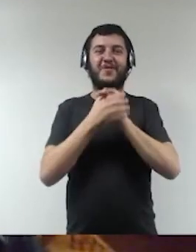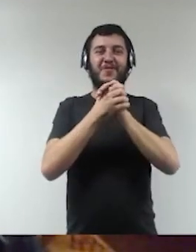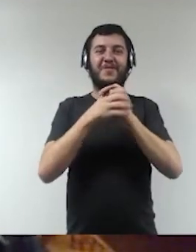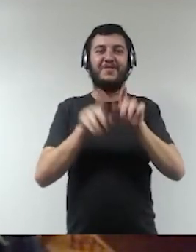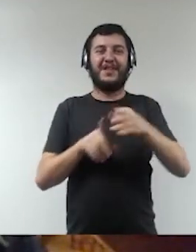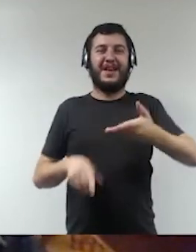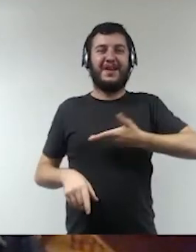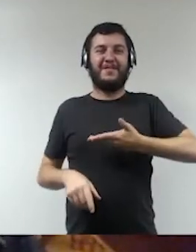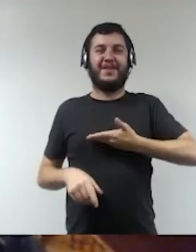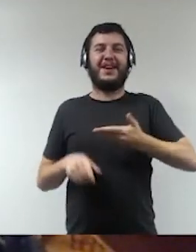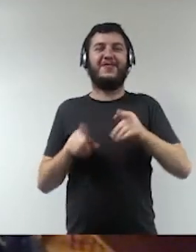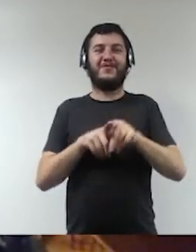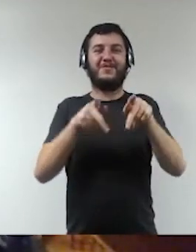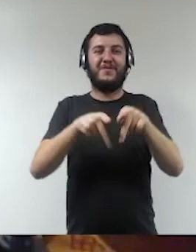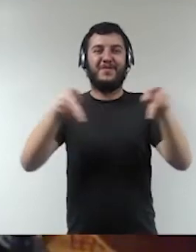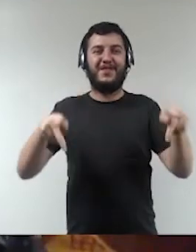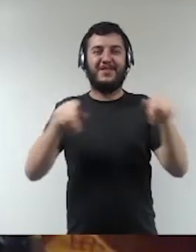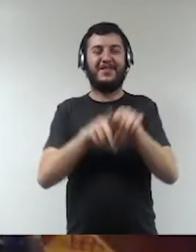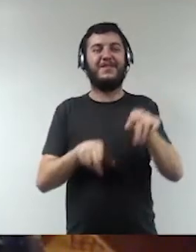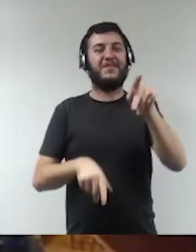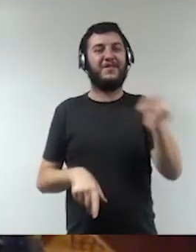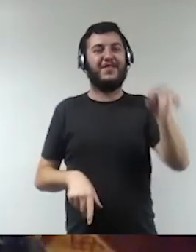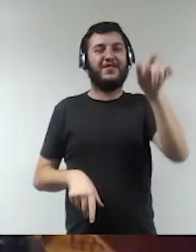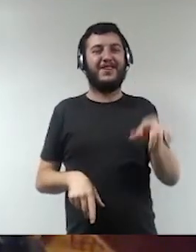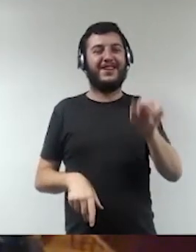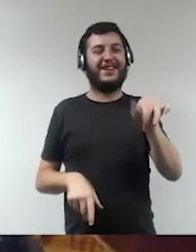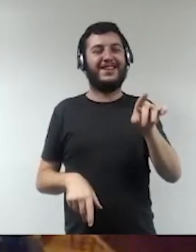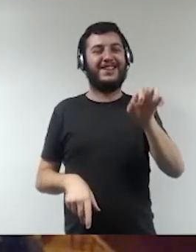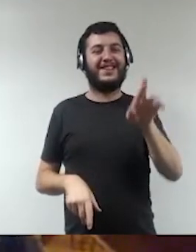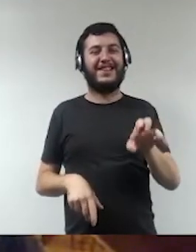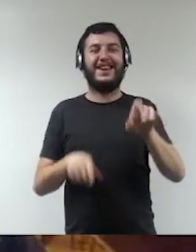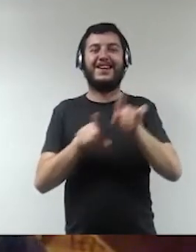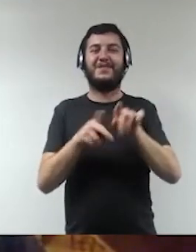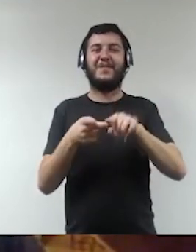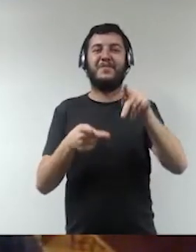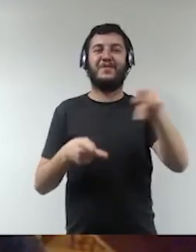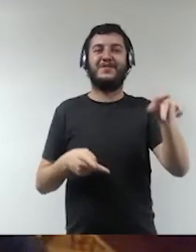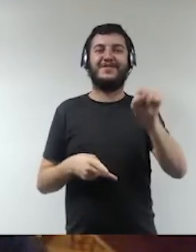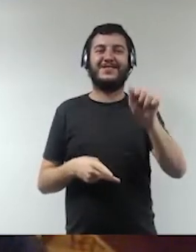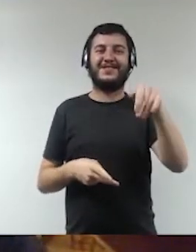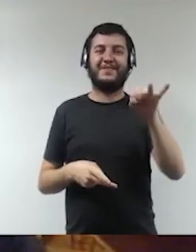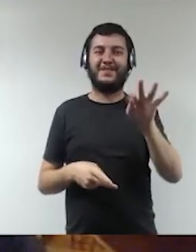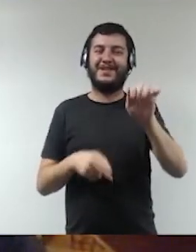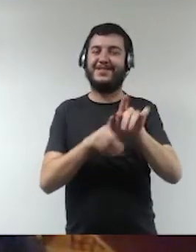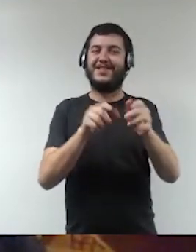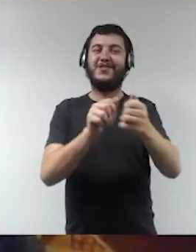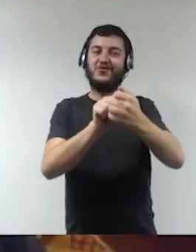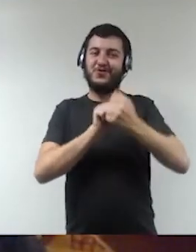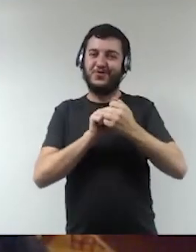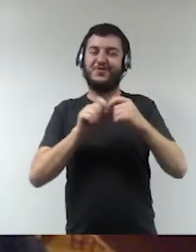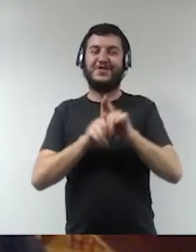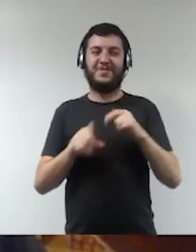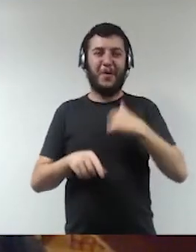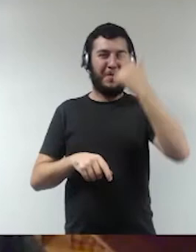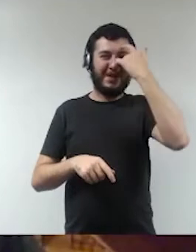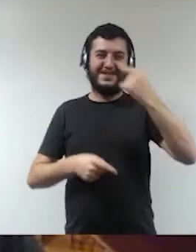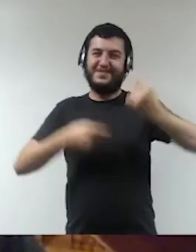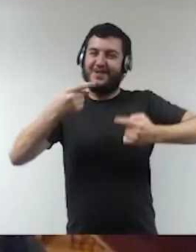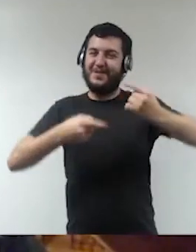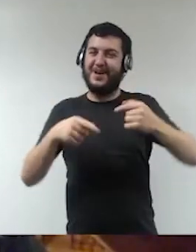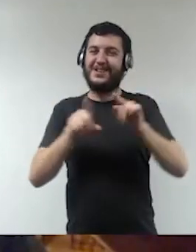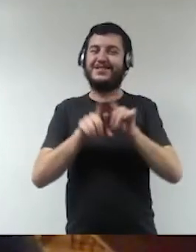de docência, o professor André e a professora Samanta, que estão sempre comigo. E pensando aqui nesse painel,